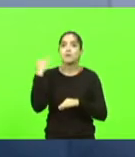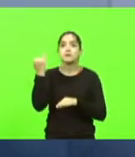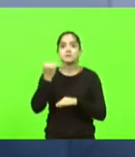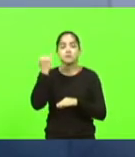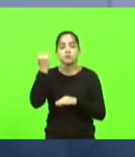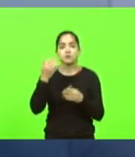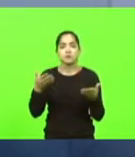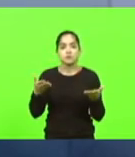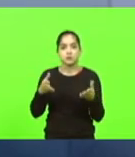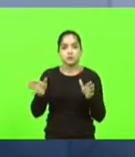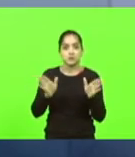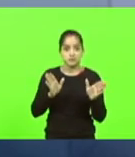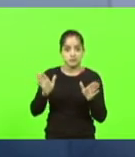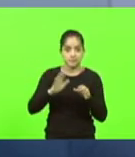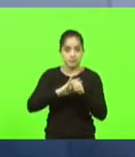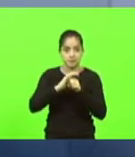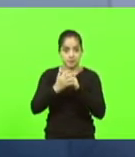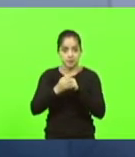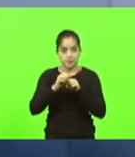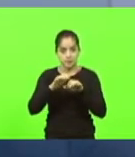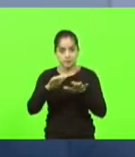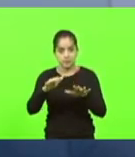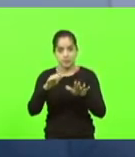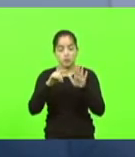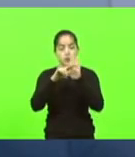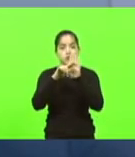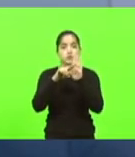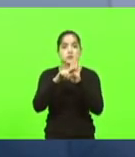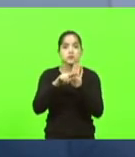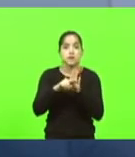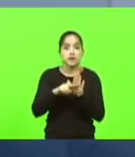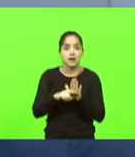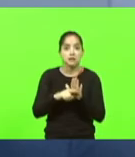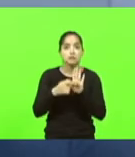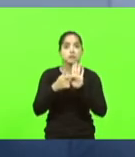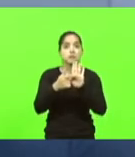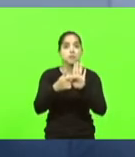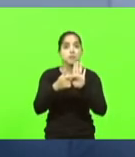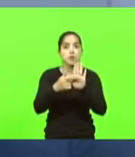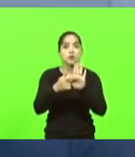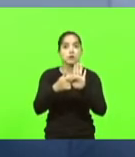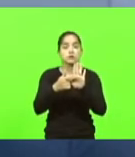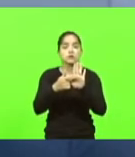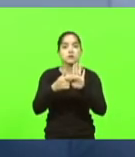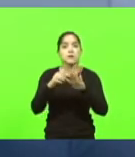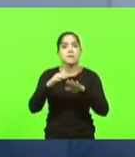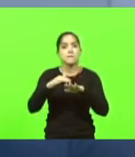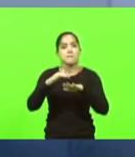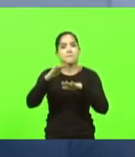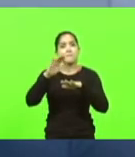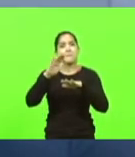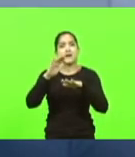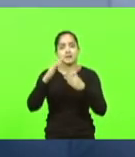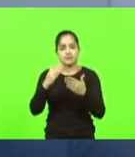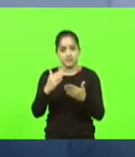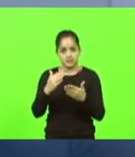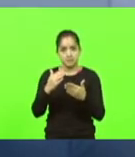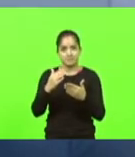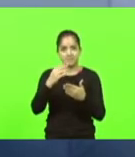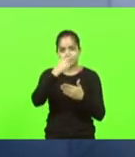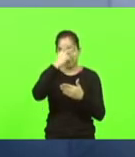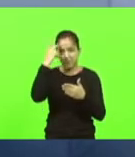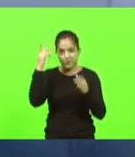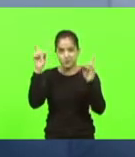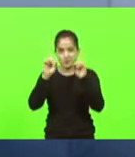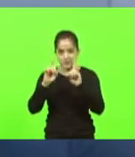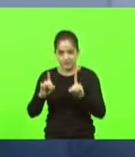pandemia. Os dados do DIESE nos mostram que, proporcionalmente, muito mais pessoas com deficiência perderam o emprego do que